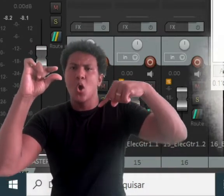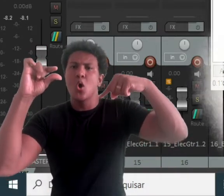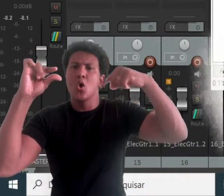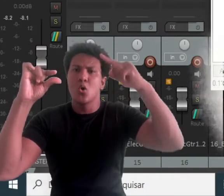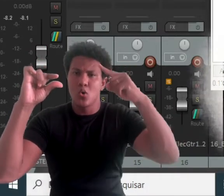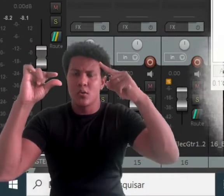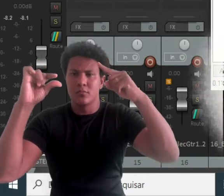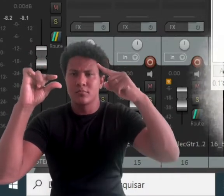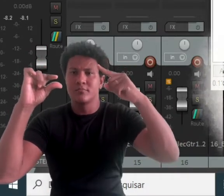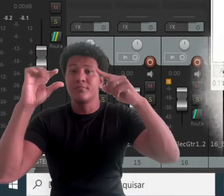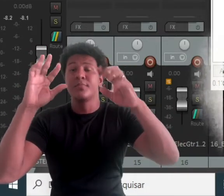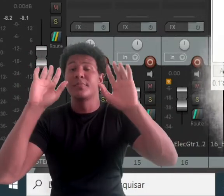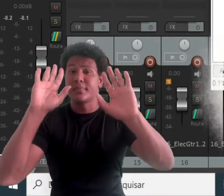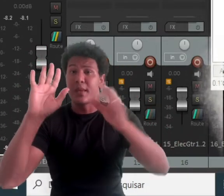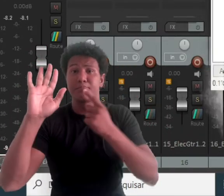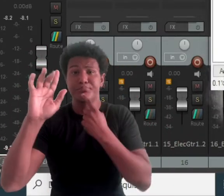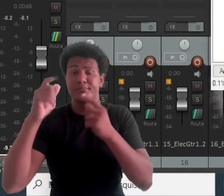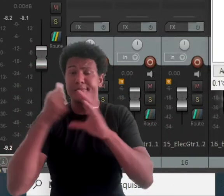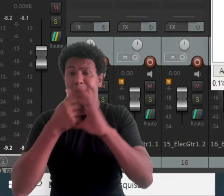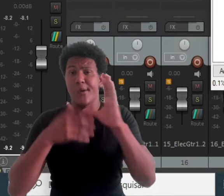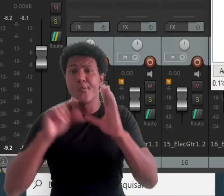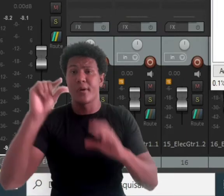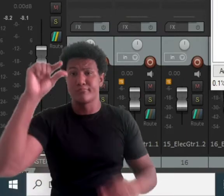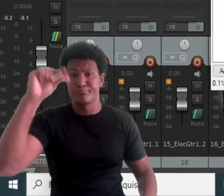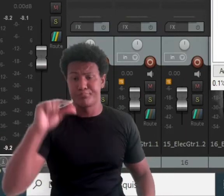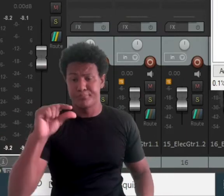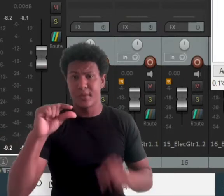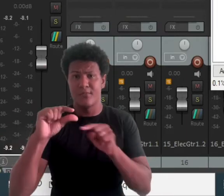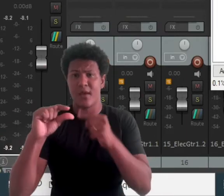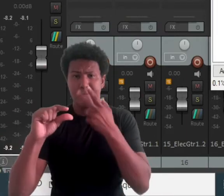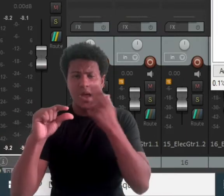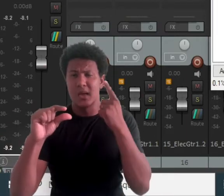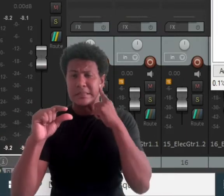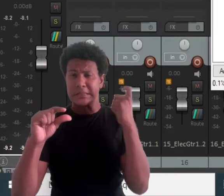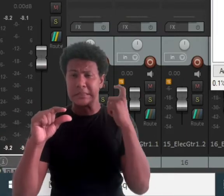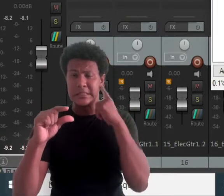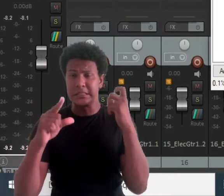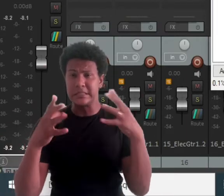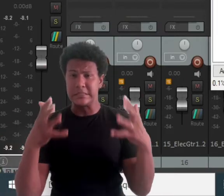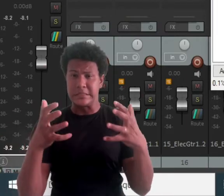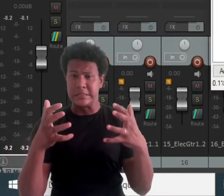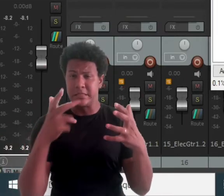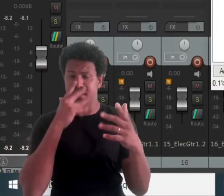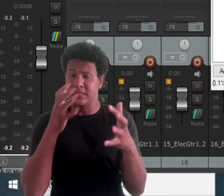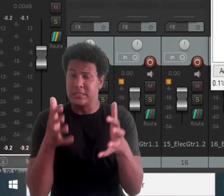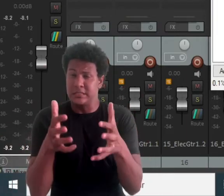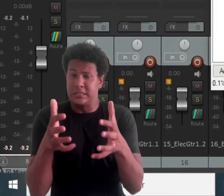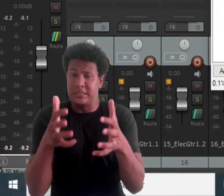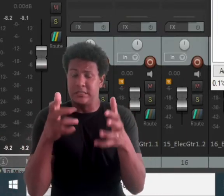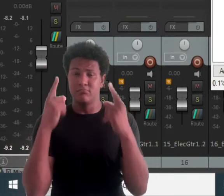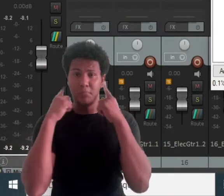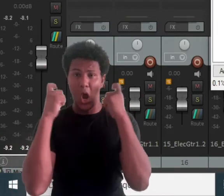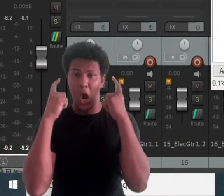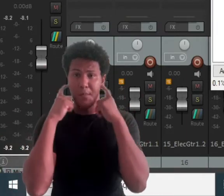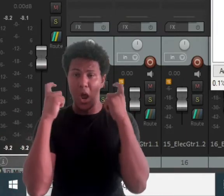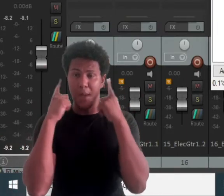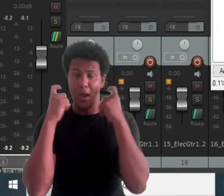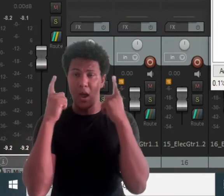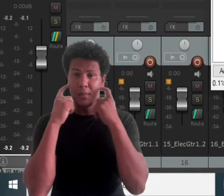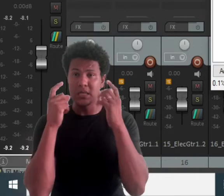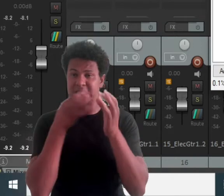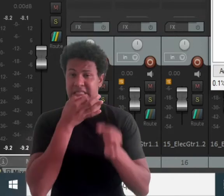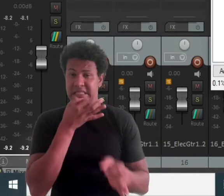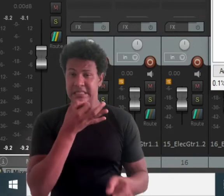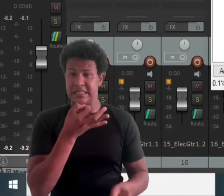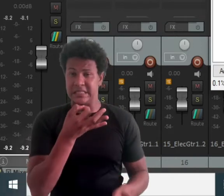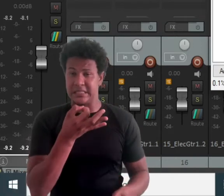tende a aparecer mais os pratos. E se eu deixar o release aqui, release longo, ele tende a deixar o som mais aveludado,